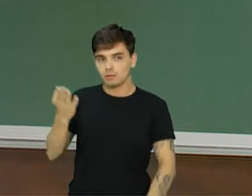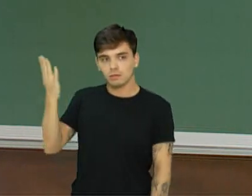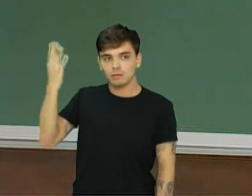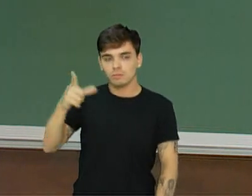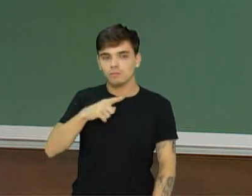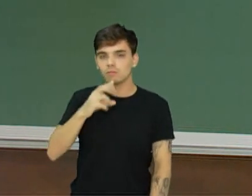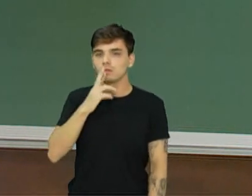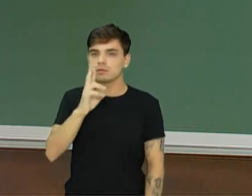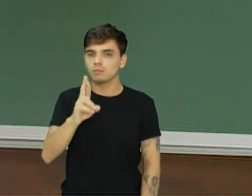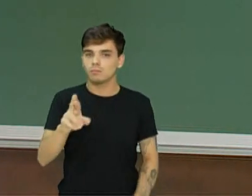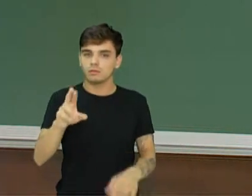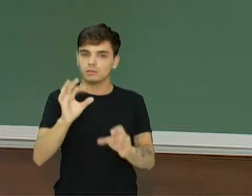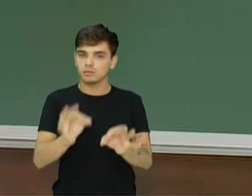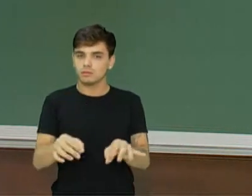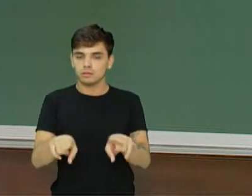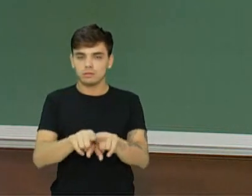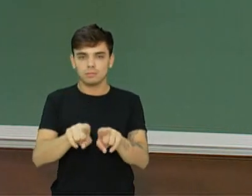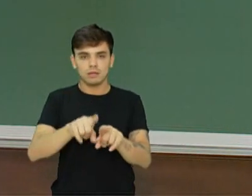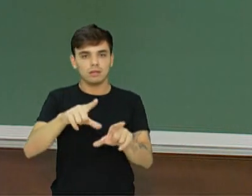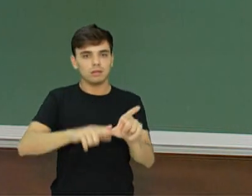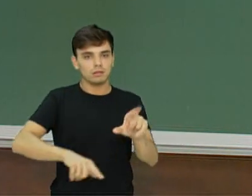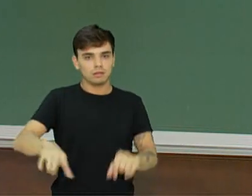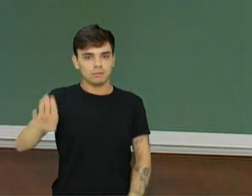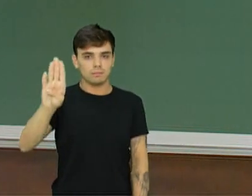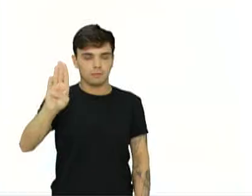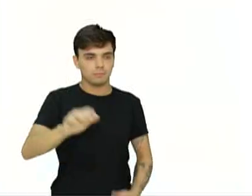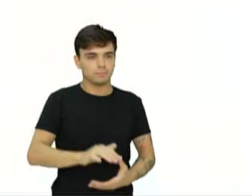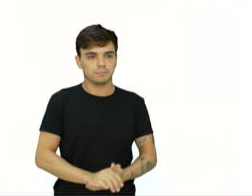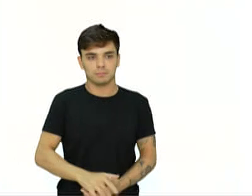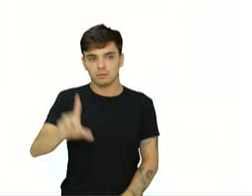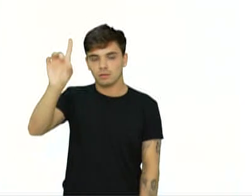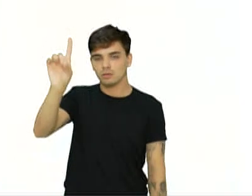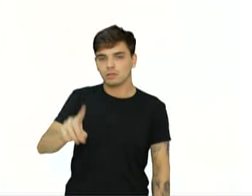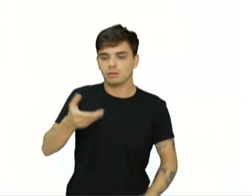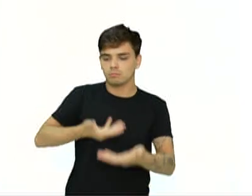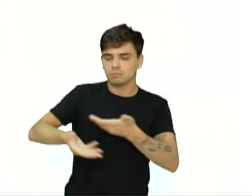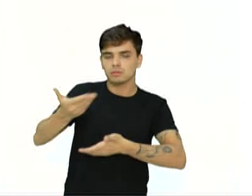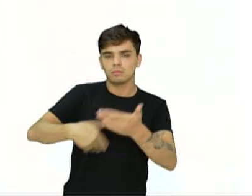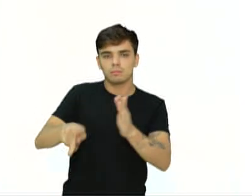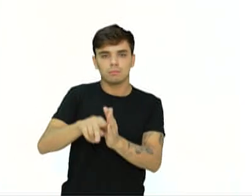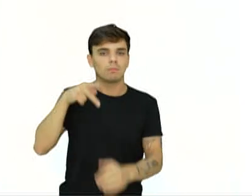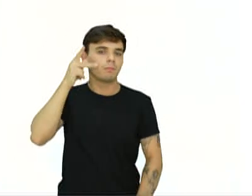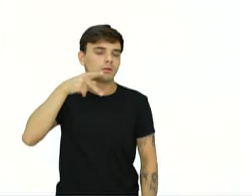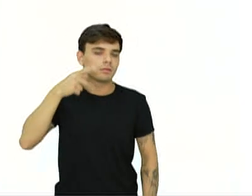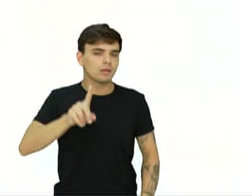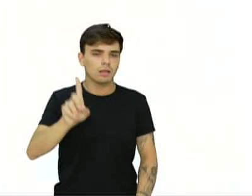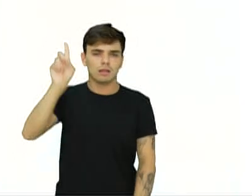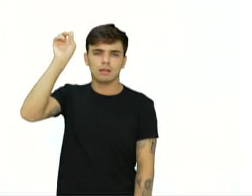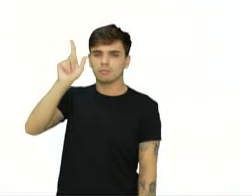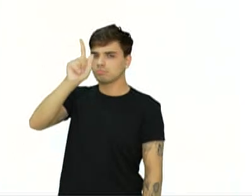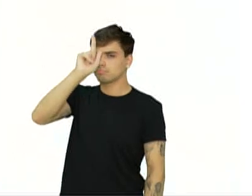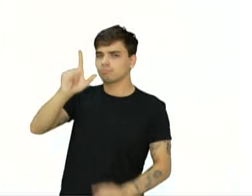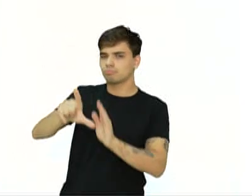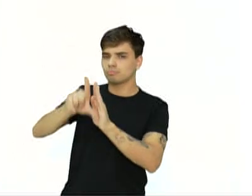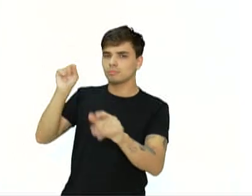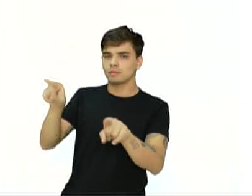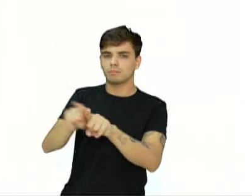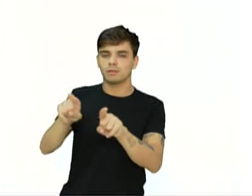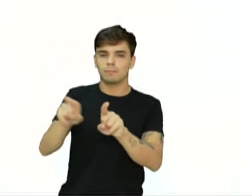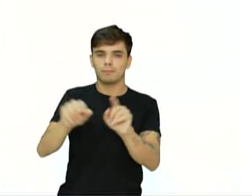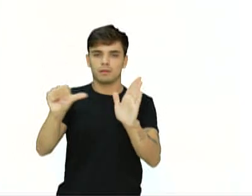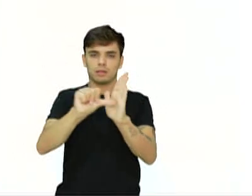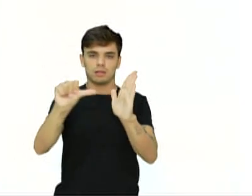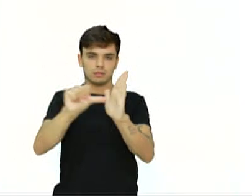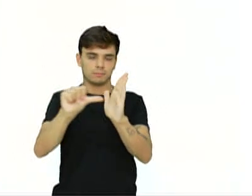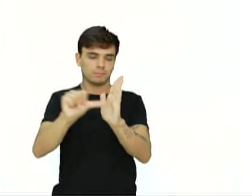a resposta correta aqui é a alternativa B. O direito de participação política lá na Grécia Antiga, em Atenas,